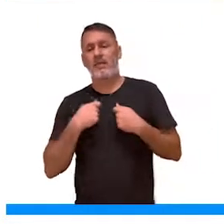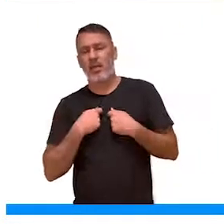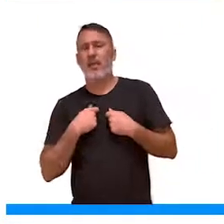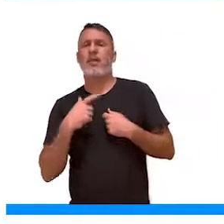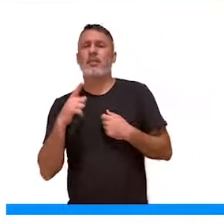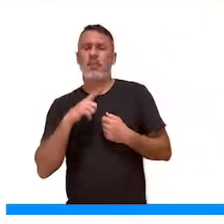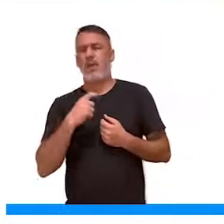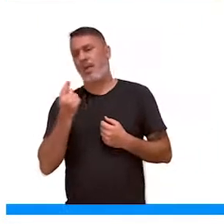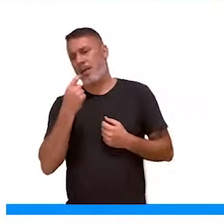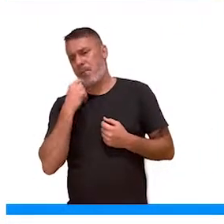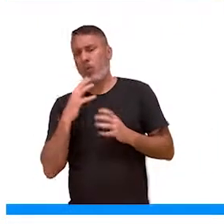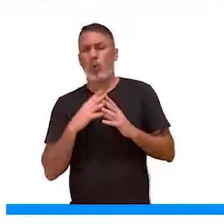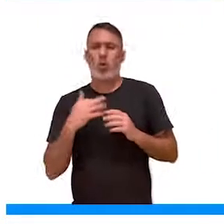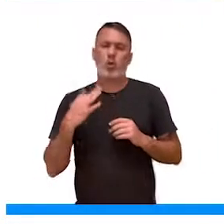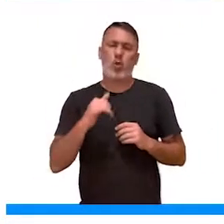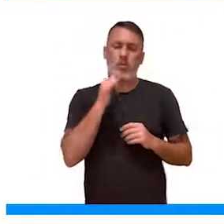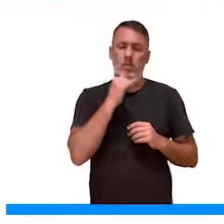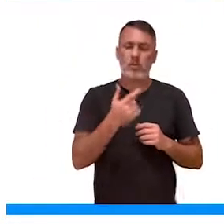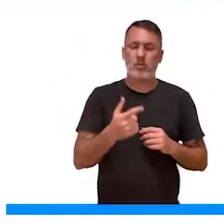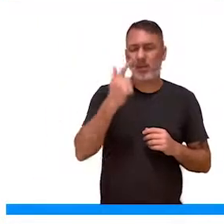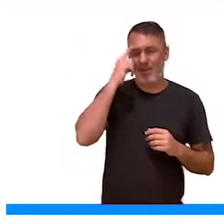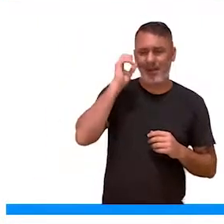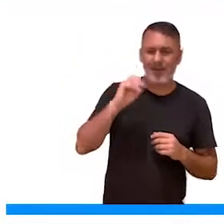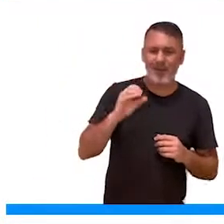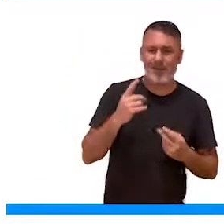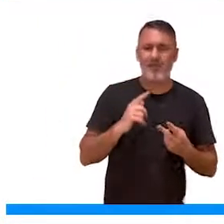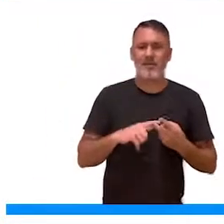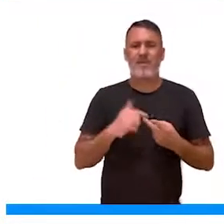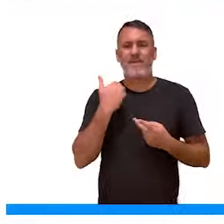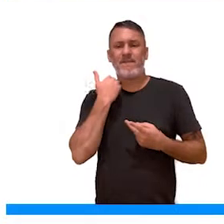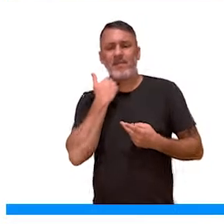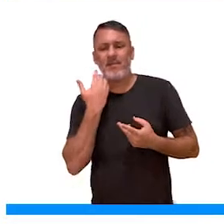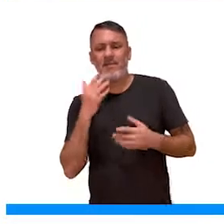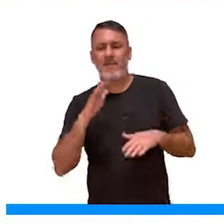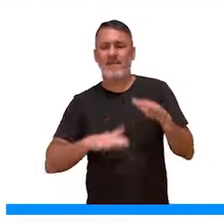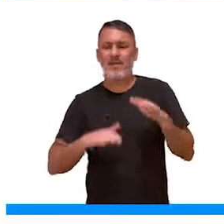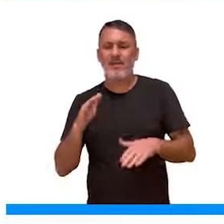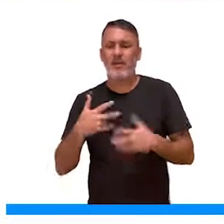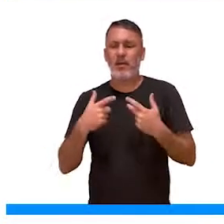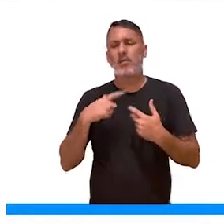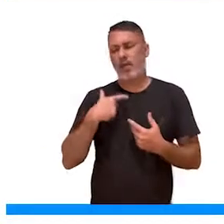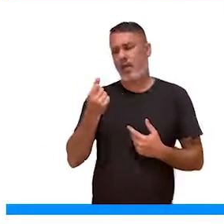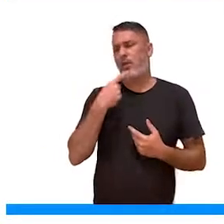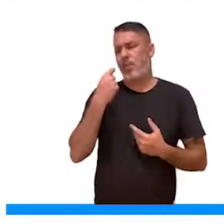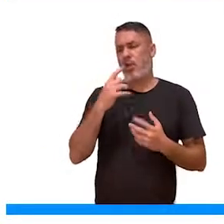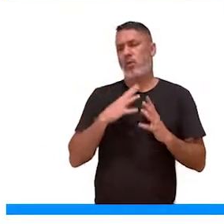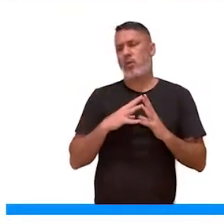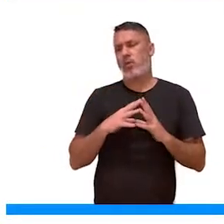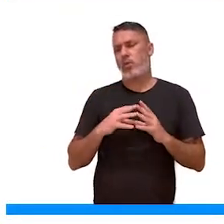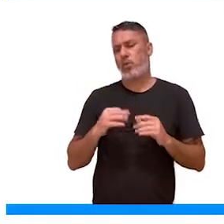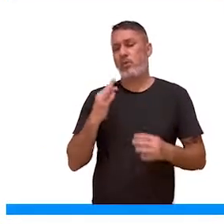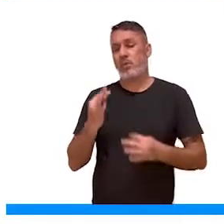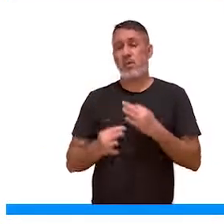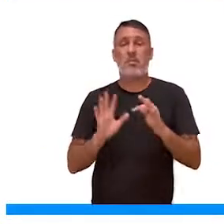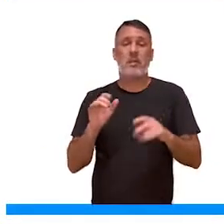alguns remédios que minimizam a dor, como dor de cabeça, minimizam às vezes quando tem